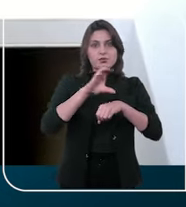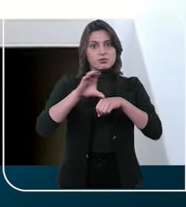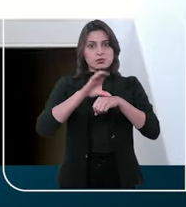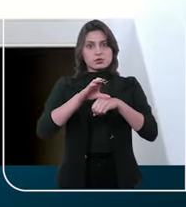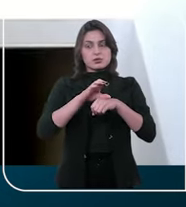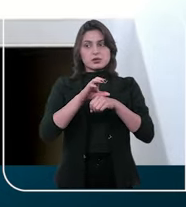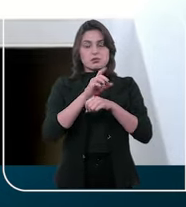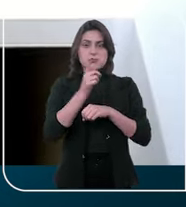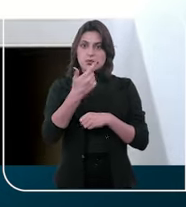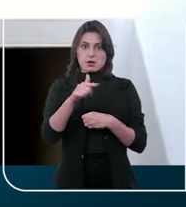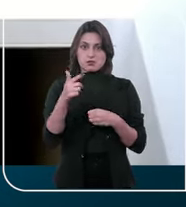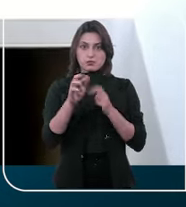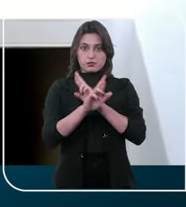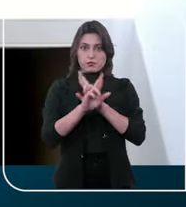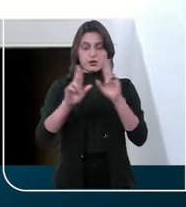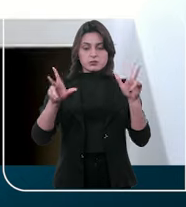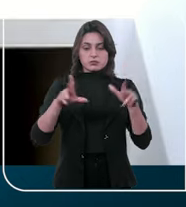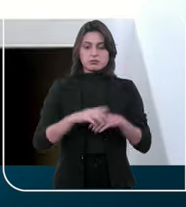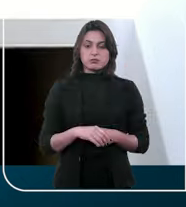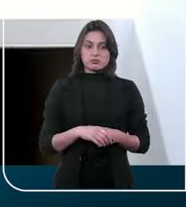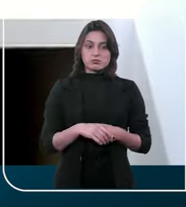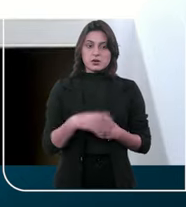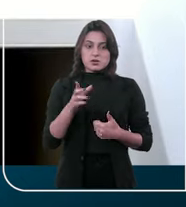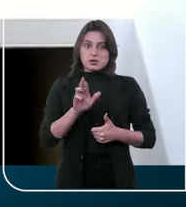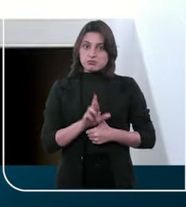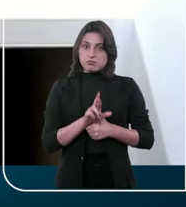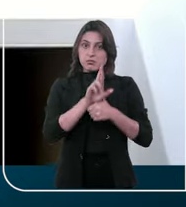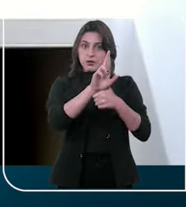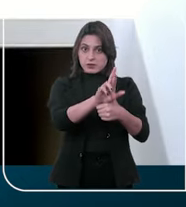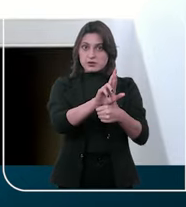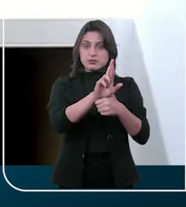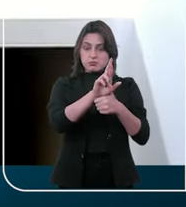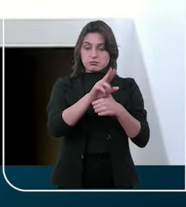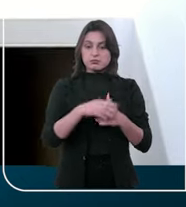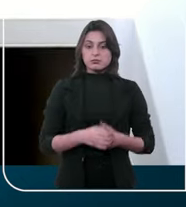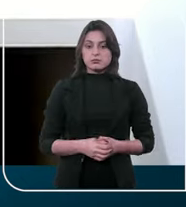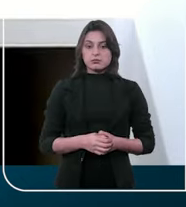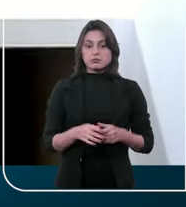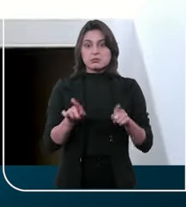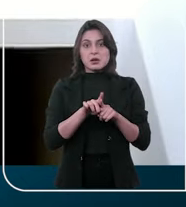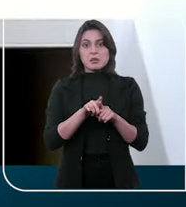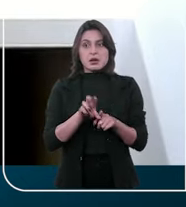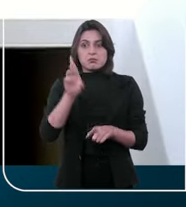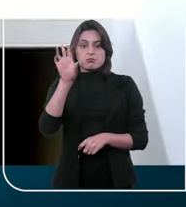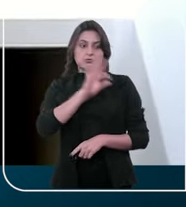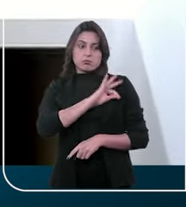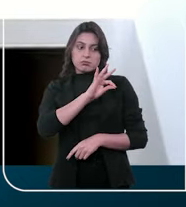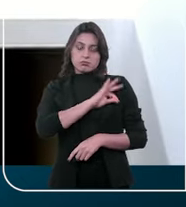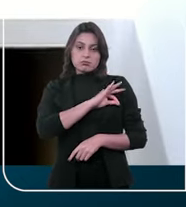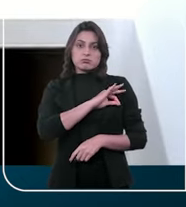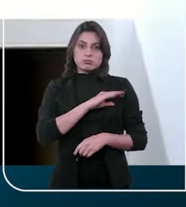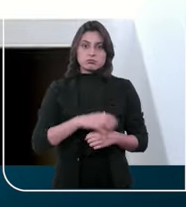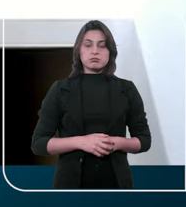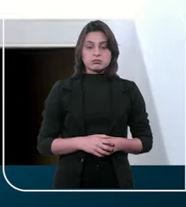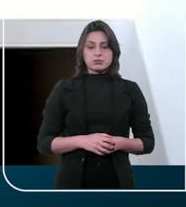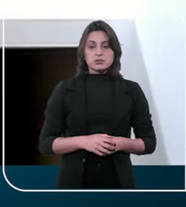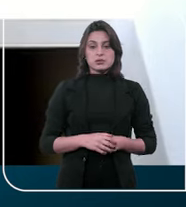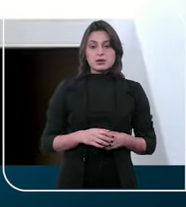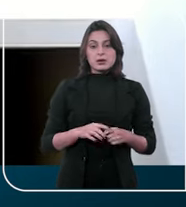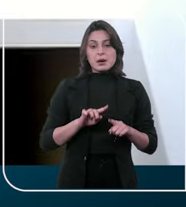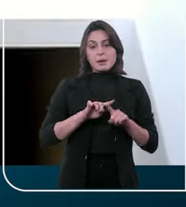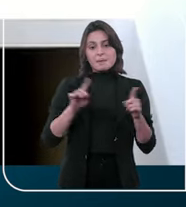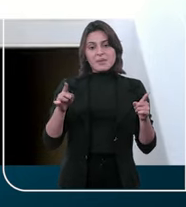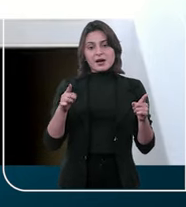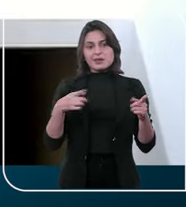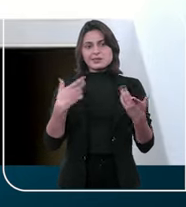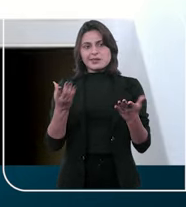defensores públicos, haveria foro para delegados de polícia e não há nenhuma previsão equivalente na Constituição Federal. O